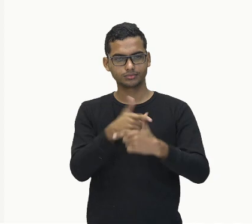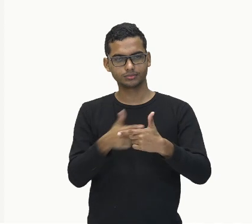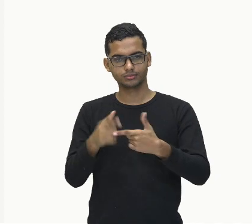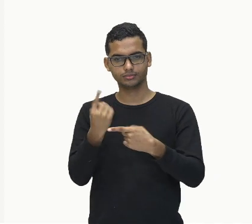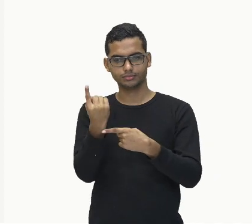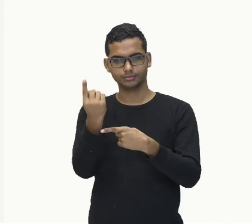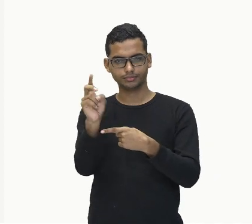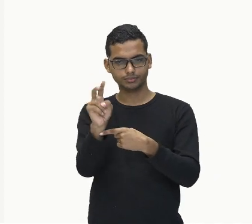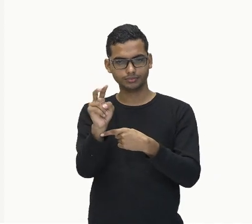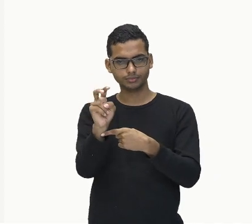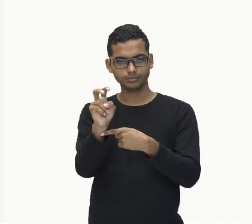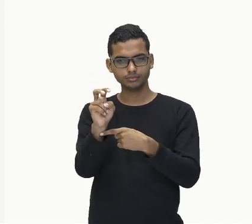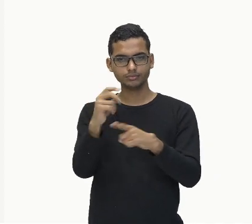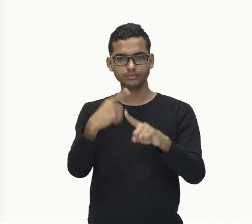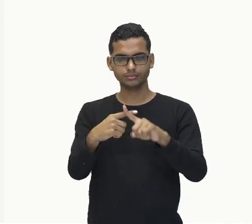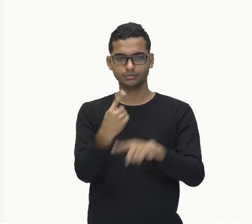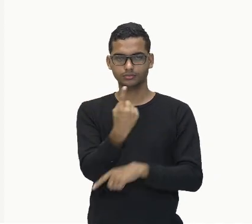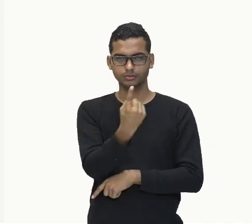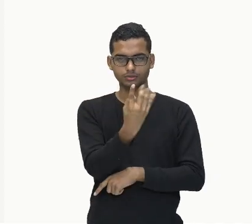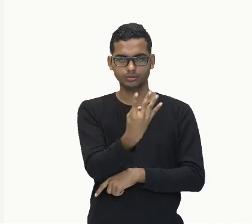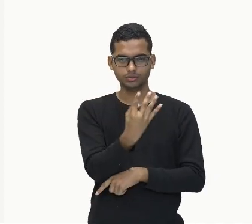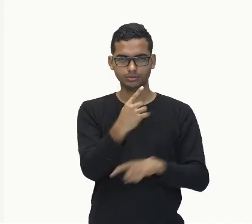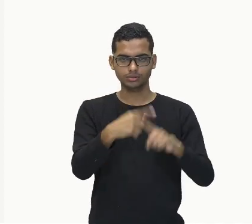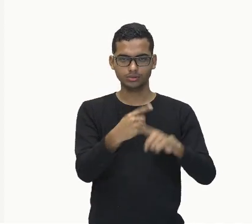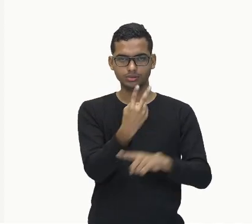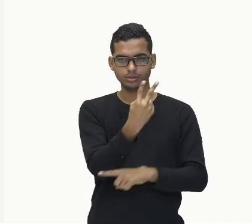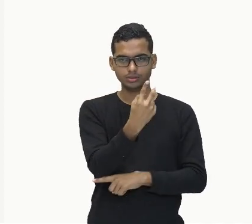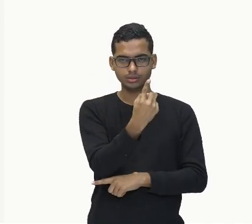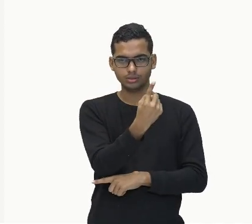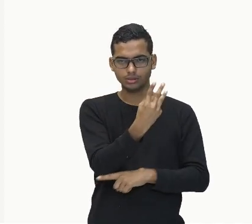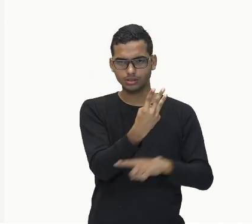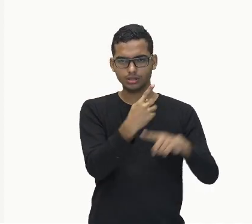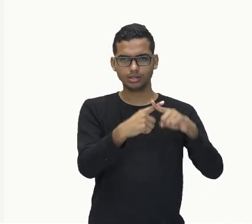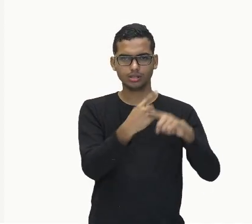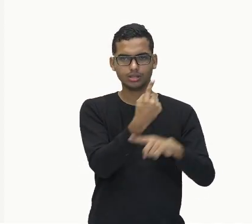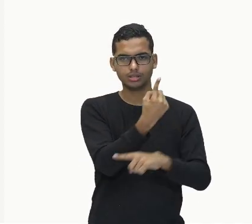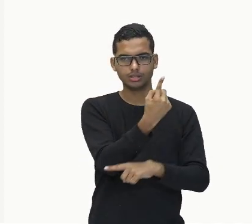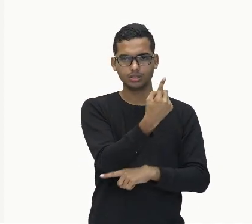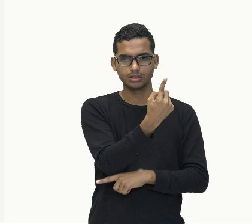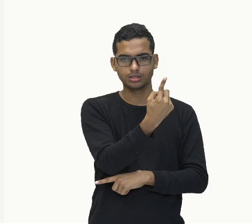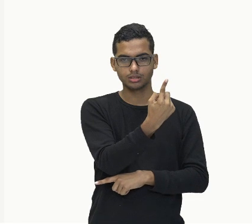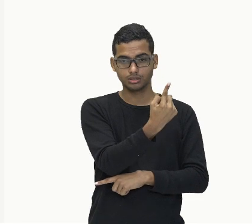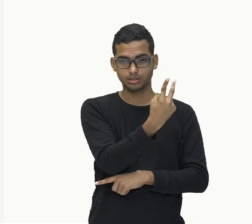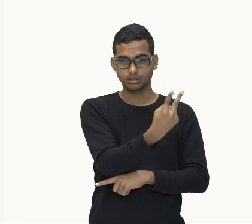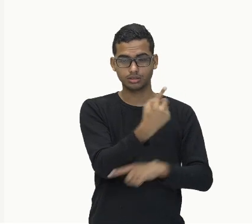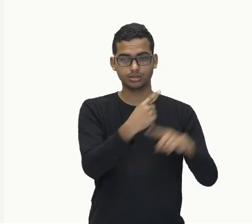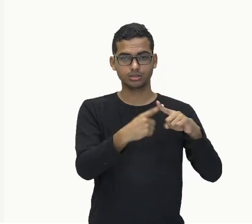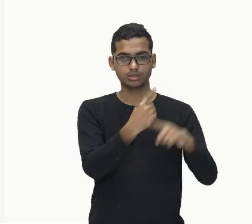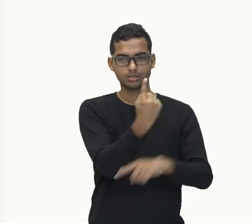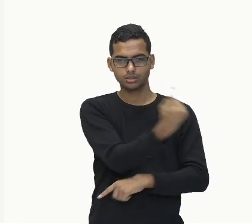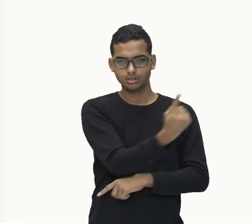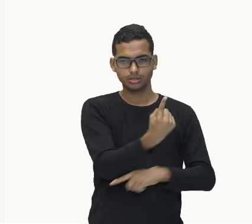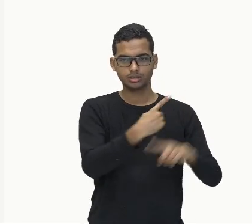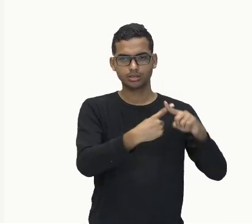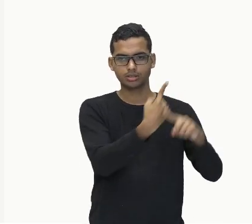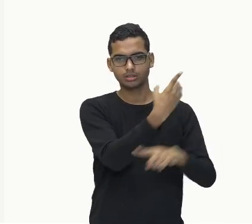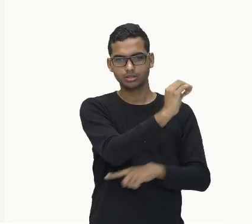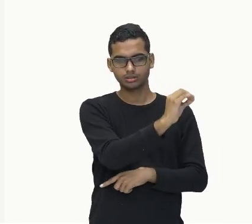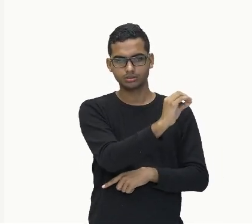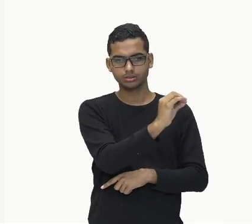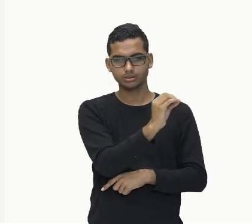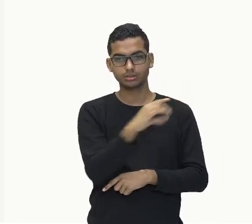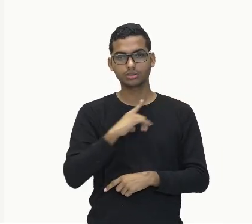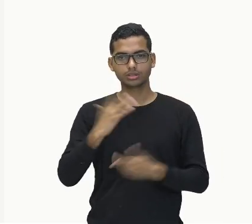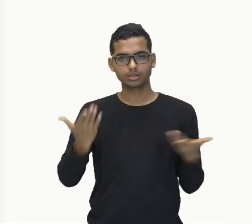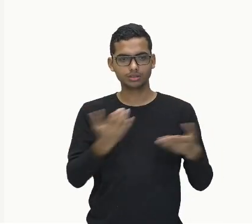do denominador, a gente não vai mexer nele. Por quê? Porque a gente vai cancelar com o 10 fatorial aqui de cima para facilitar o